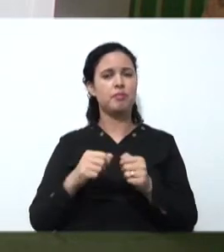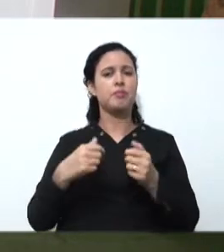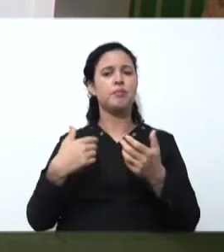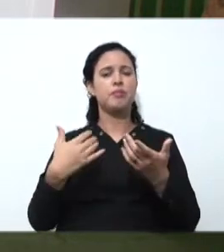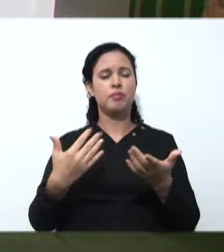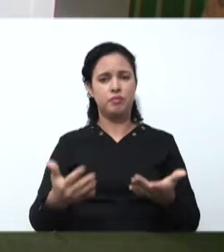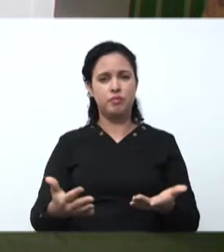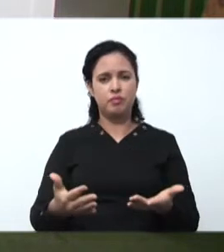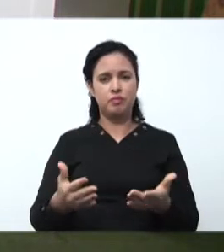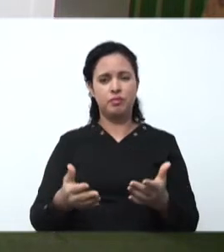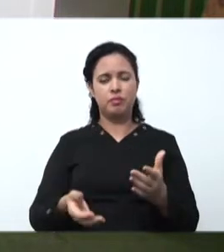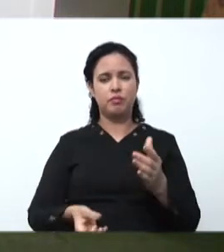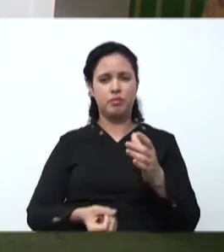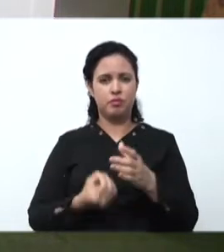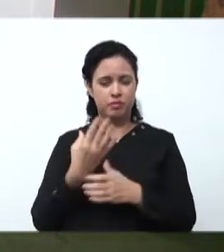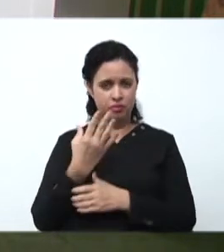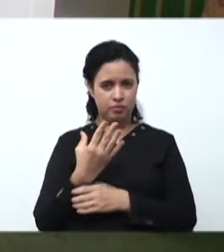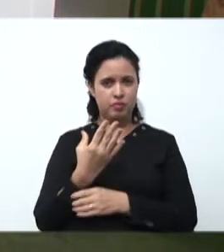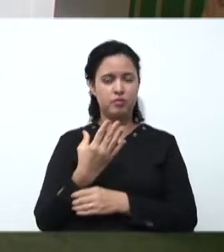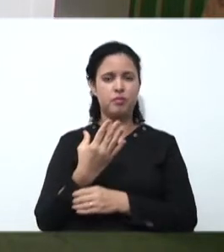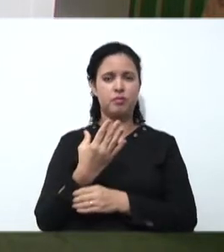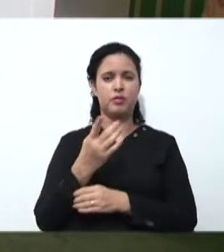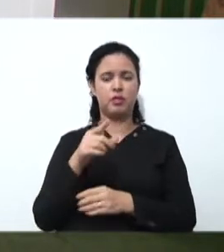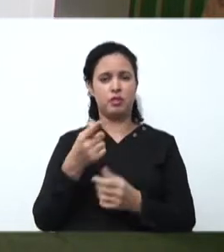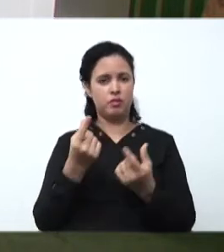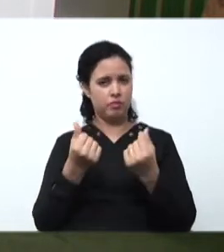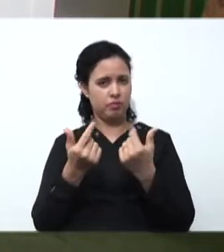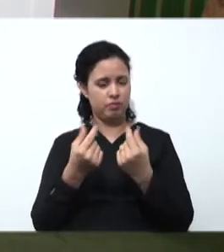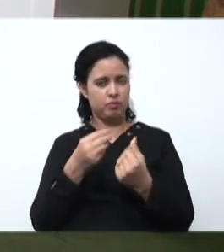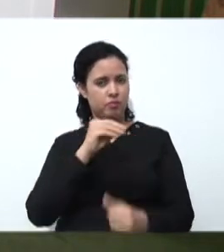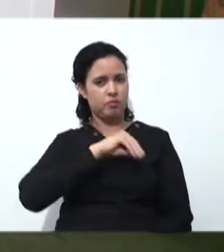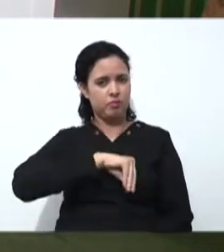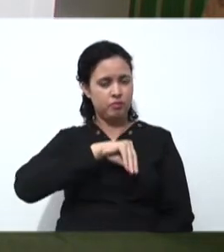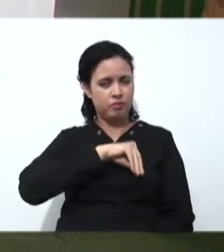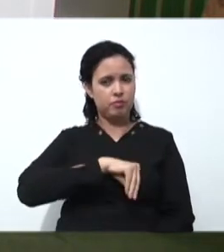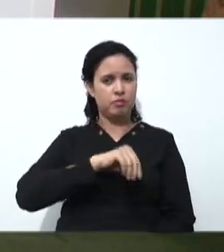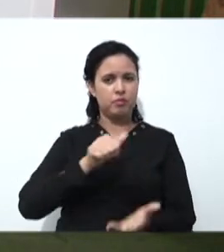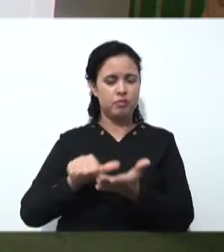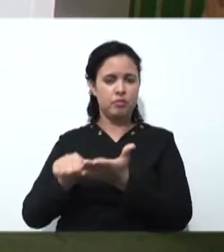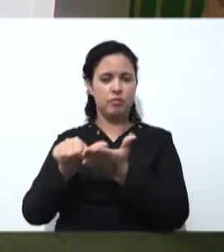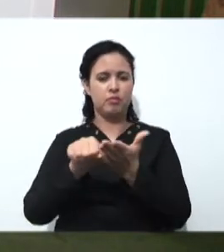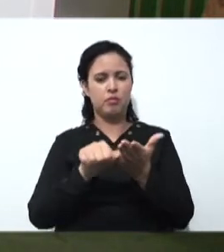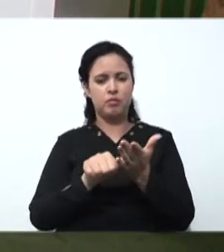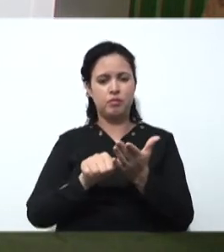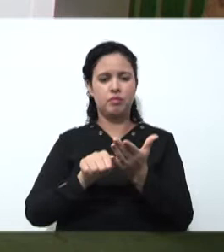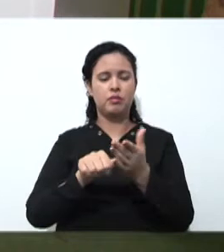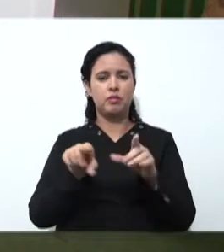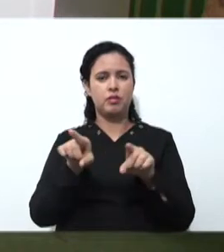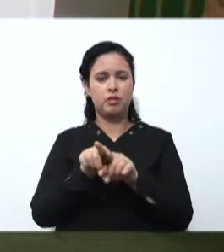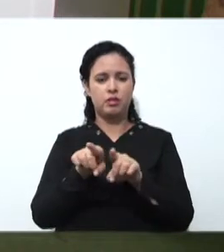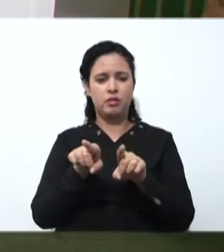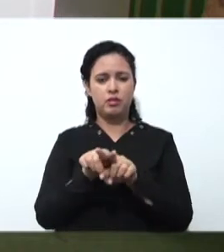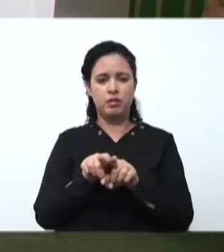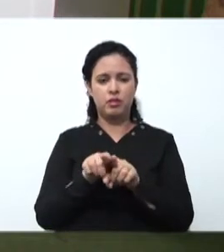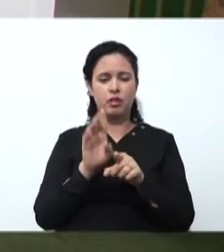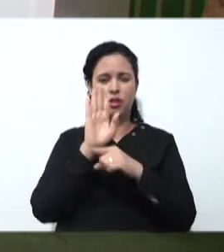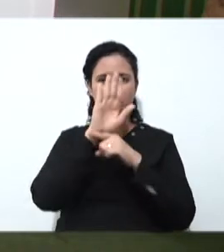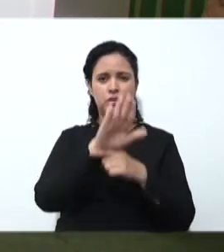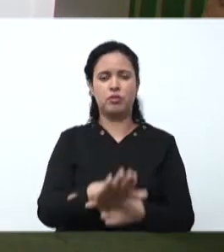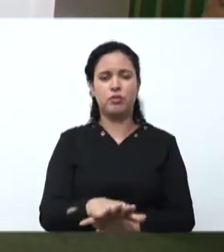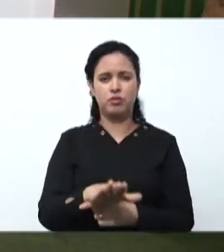está construindo um fator econômico para si, as pessoas cooperadas, mas também ela está